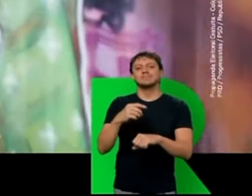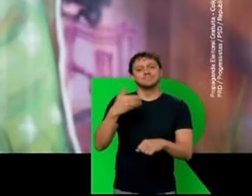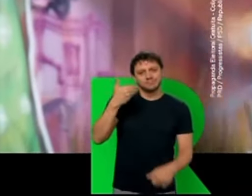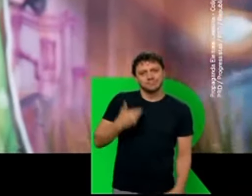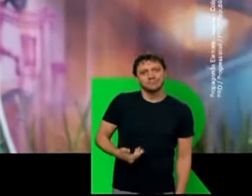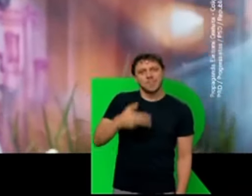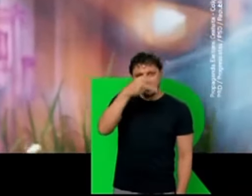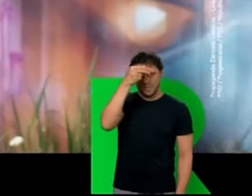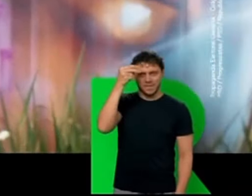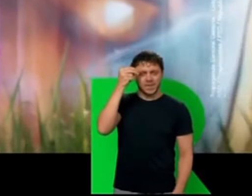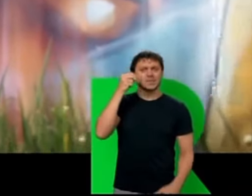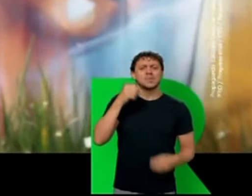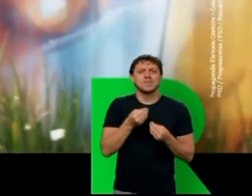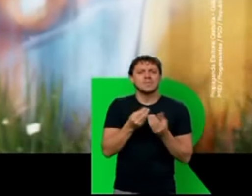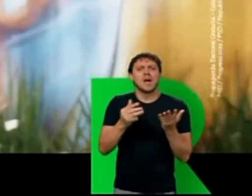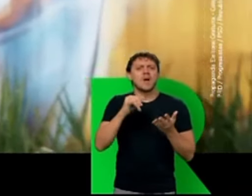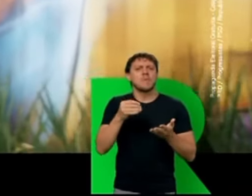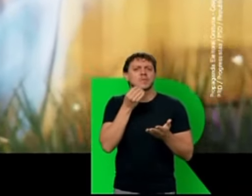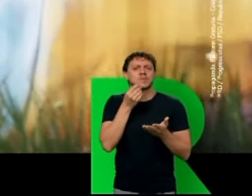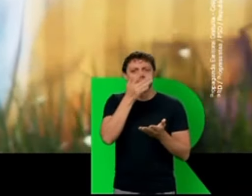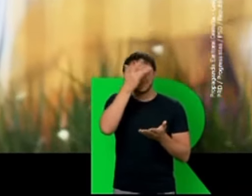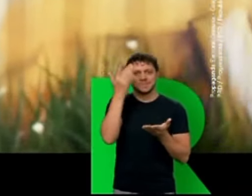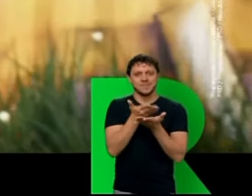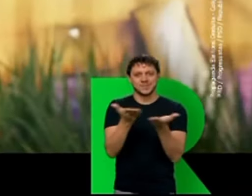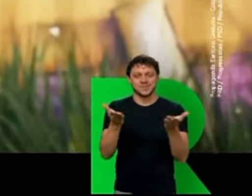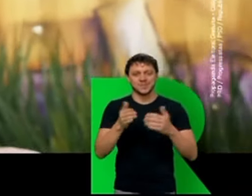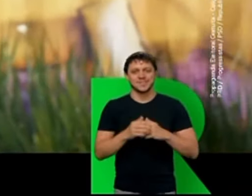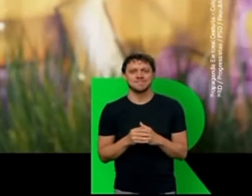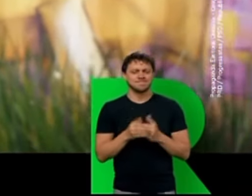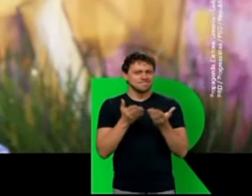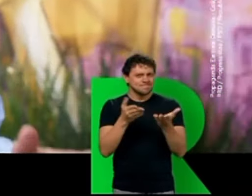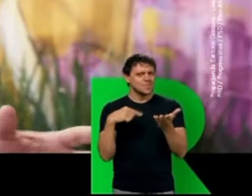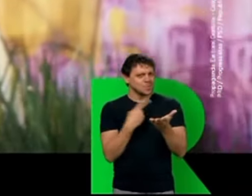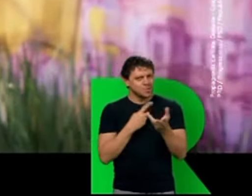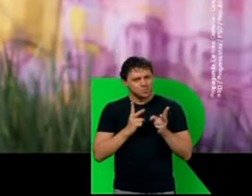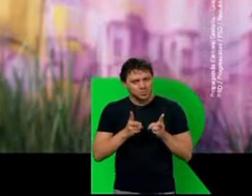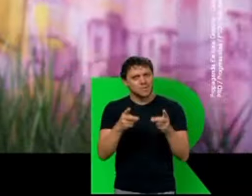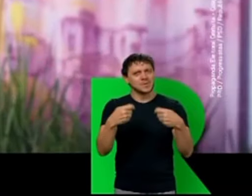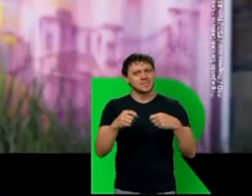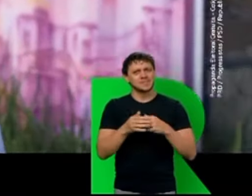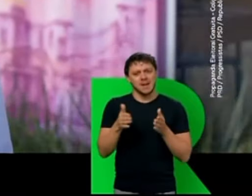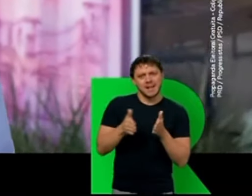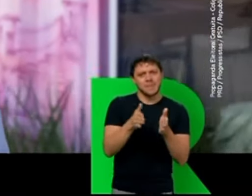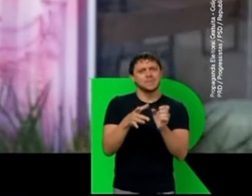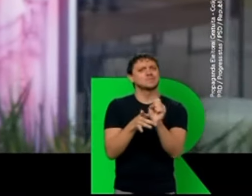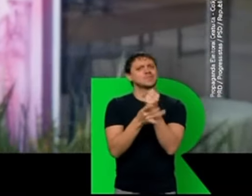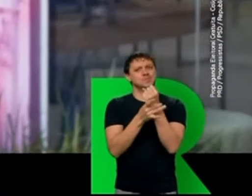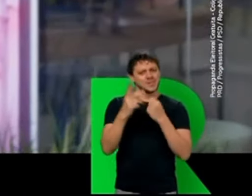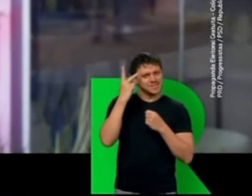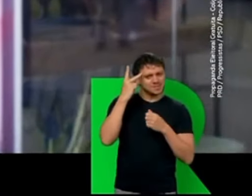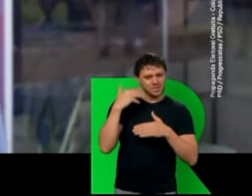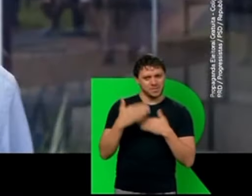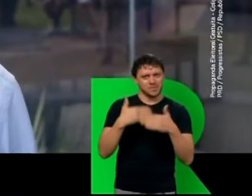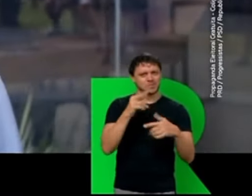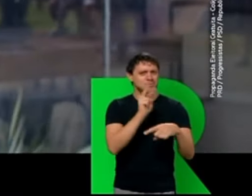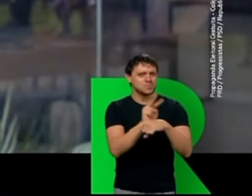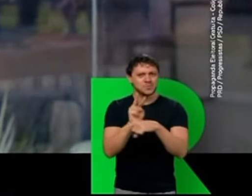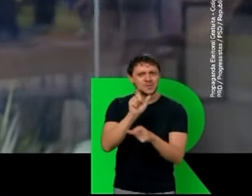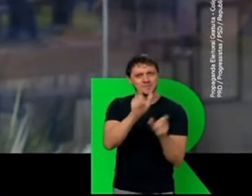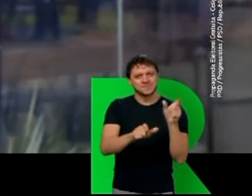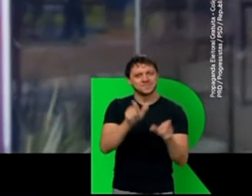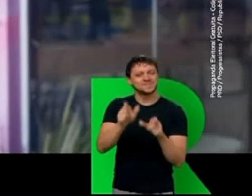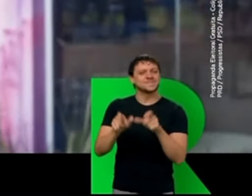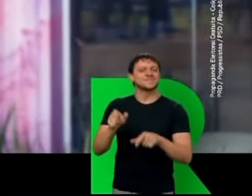prefeito. Proporcionar oportunidade para as pessoas. E é assim que a gente precisa seguir. Num caminho seguro. São Paulo para